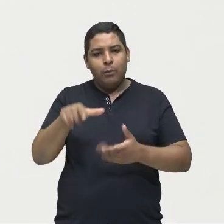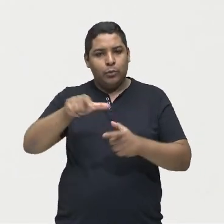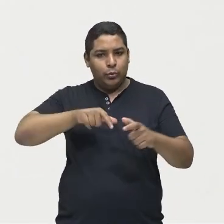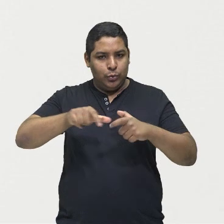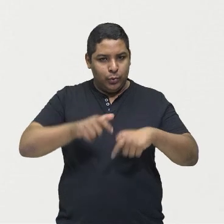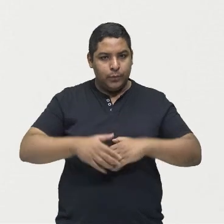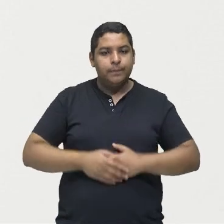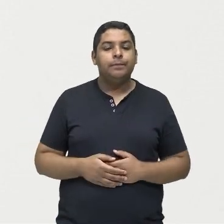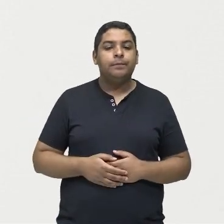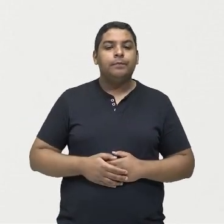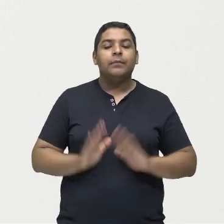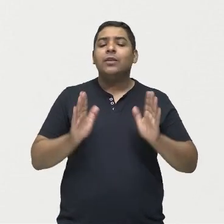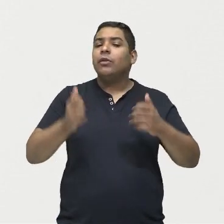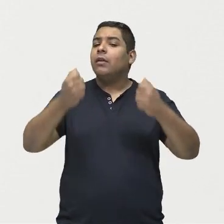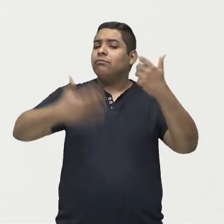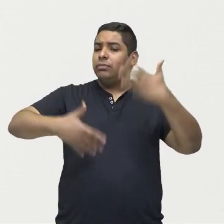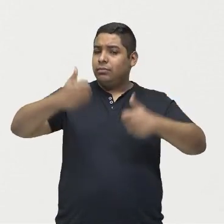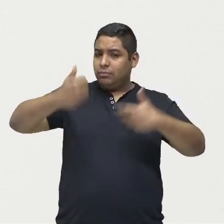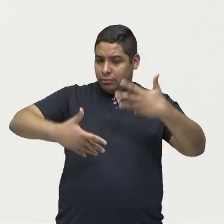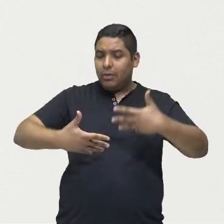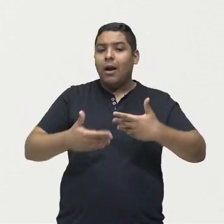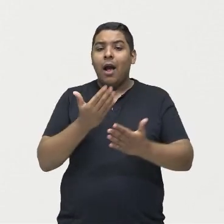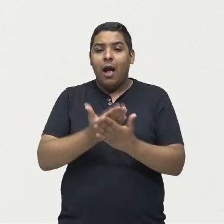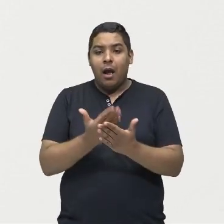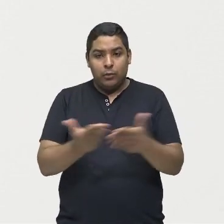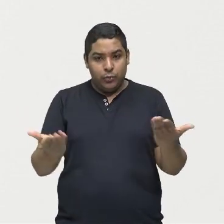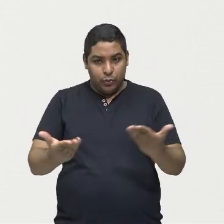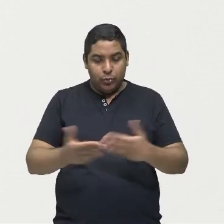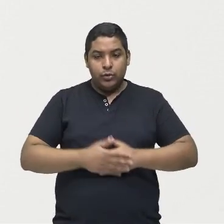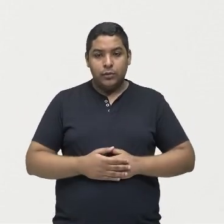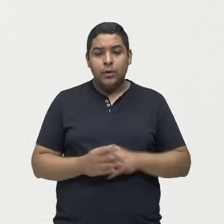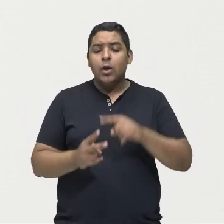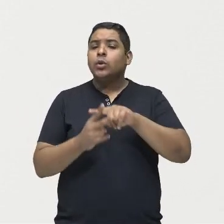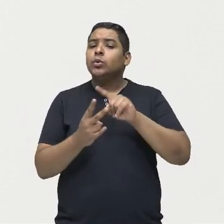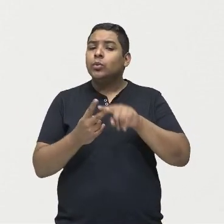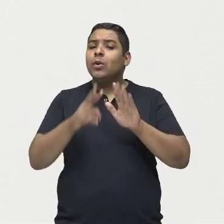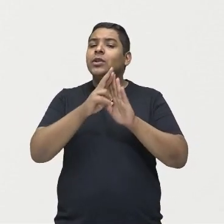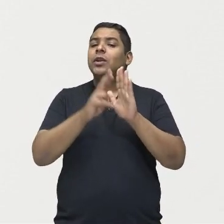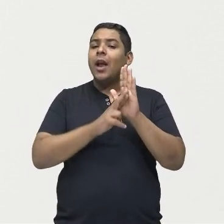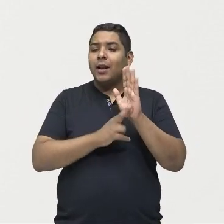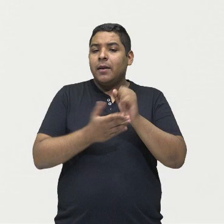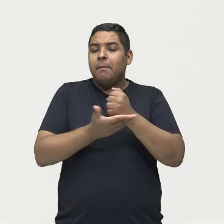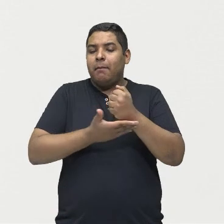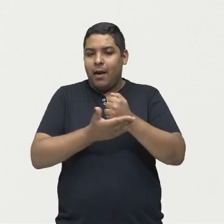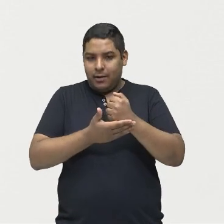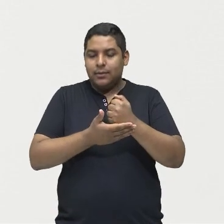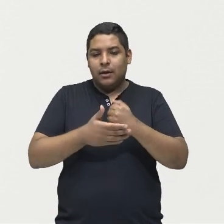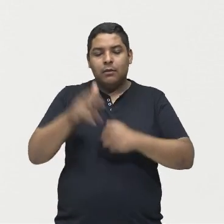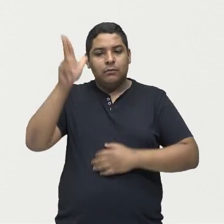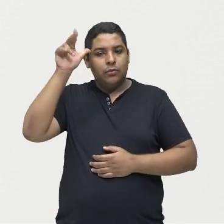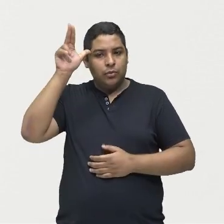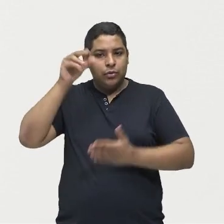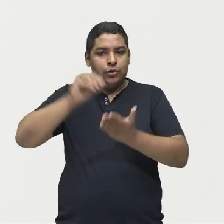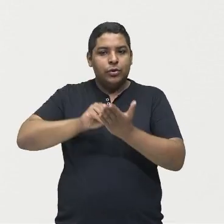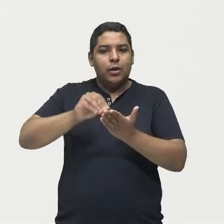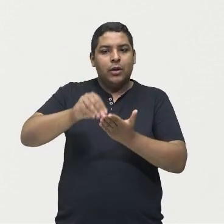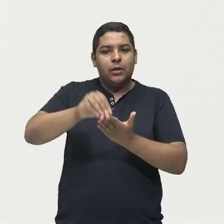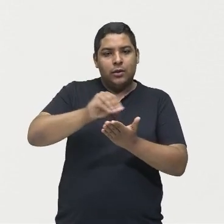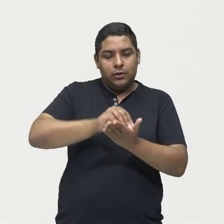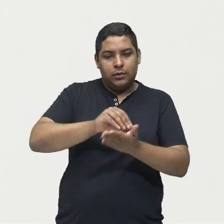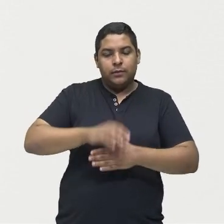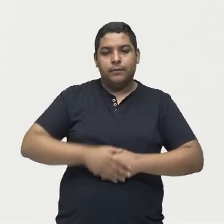Olá, estamos de volta agora para a nossa DLI e vamos recapitular a questão número 1 antes da gente ver aqui a resposta de